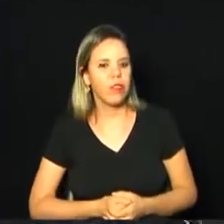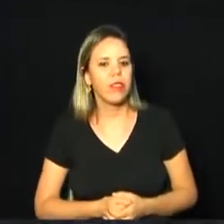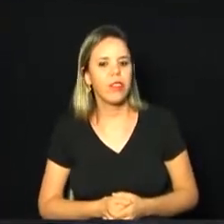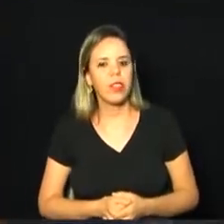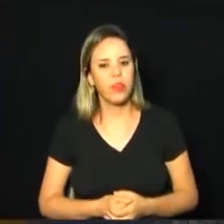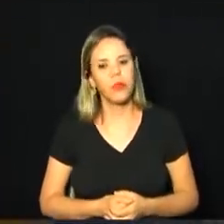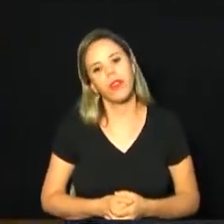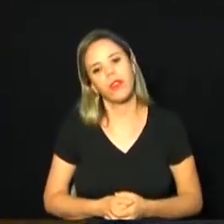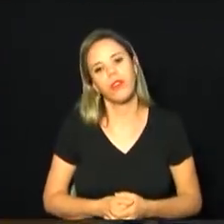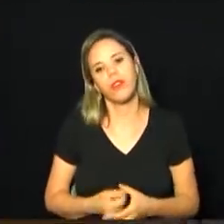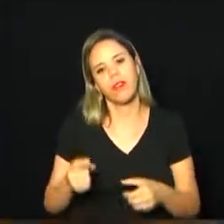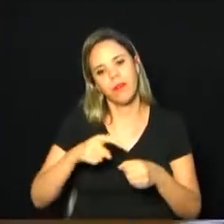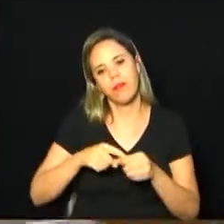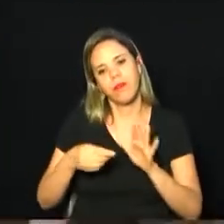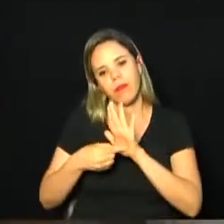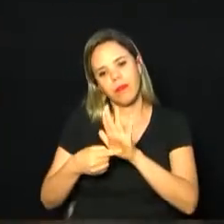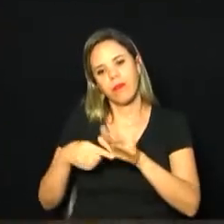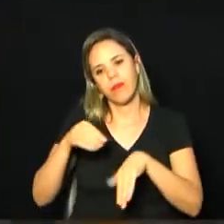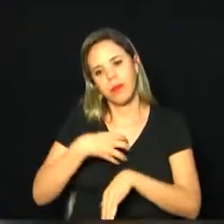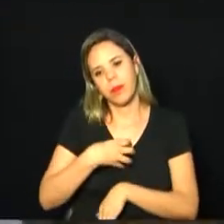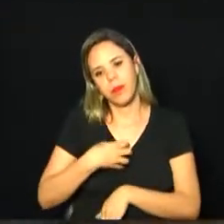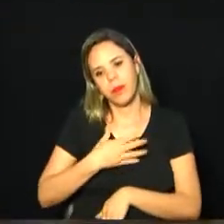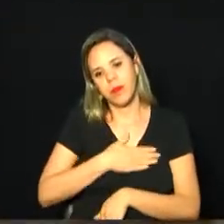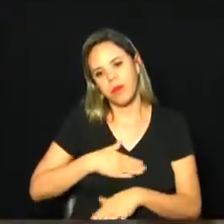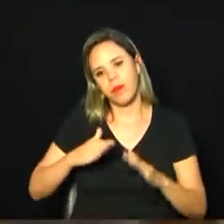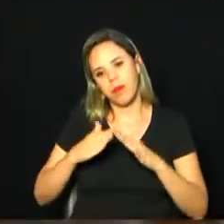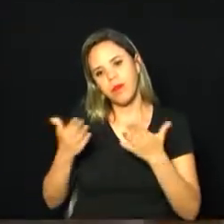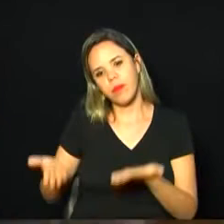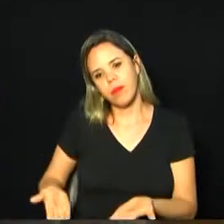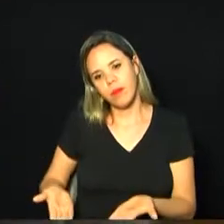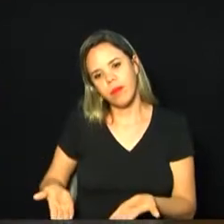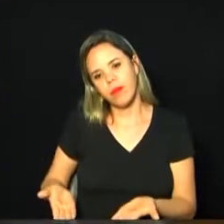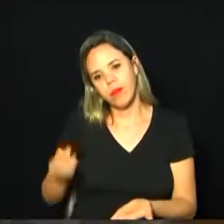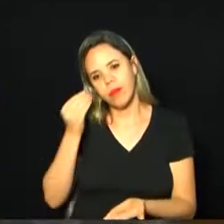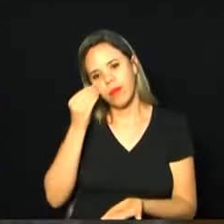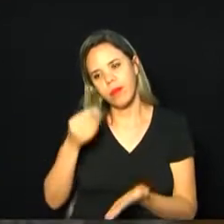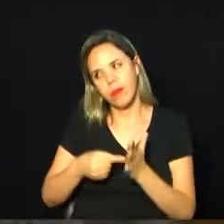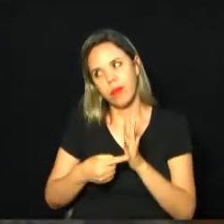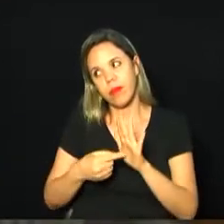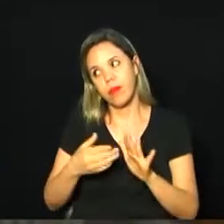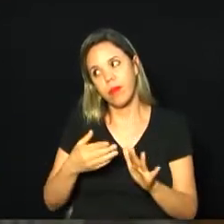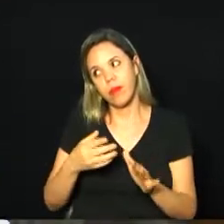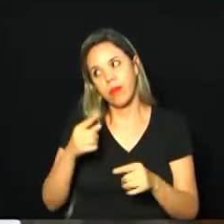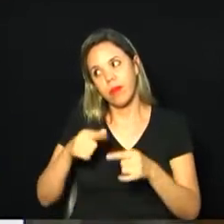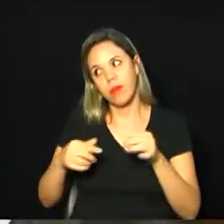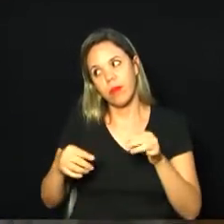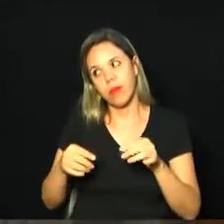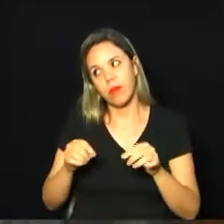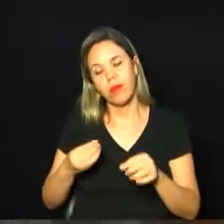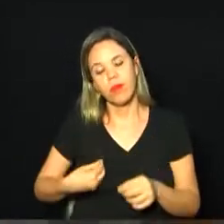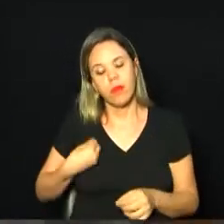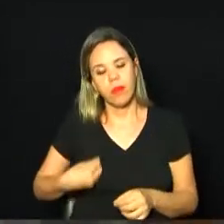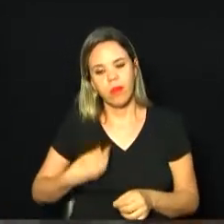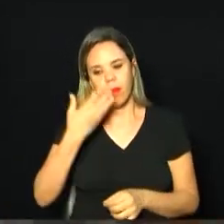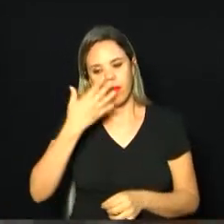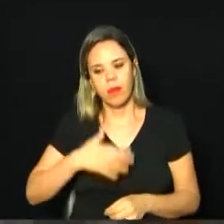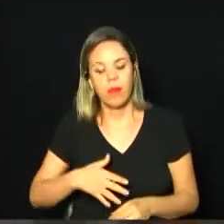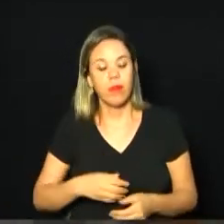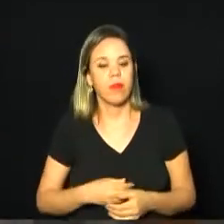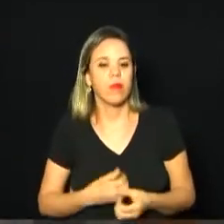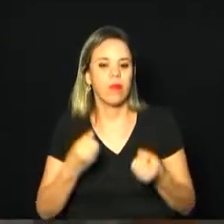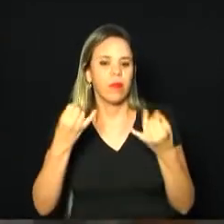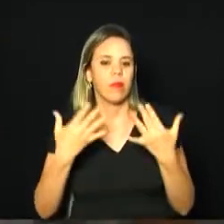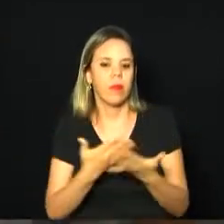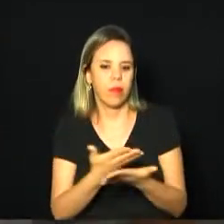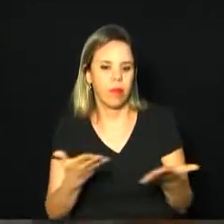retrô Então eu estou me sentindo em casa aqui eu vou tentar não ralar muito dos objetos que às vezes eu fico meio criança tentando